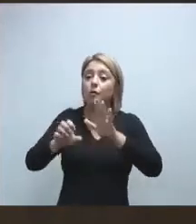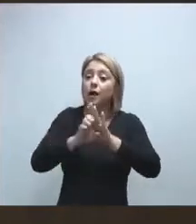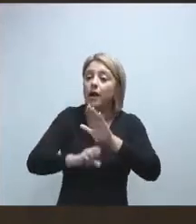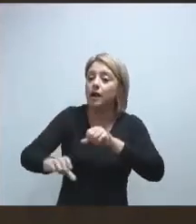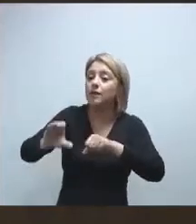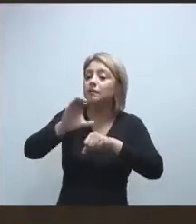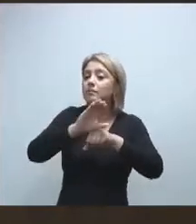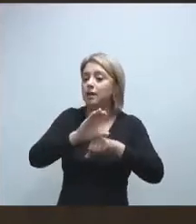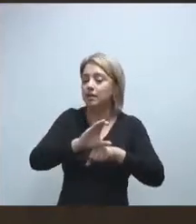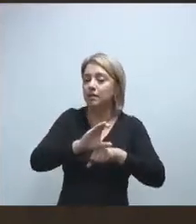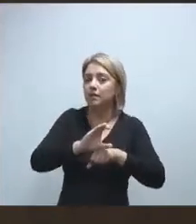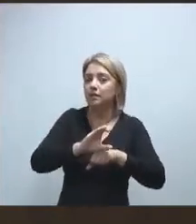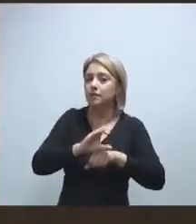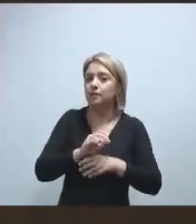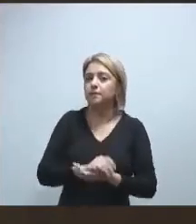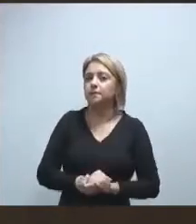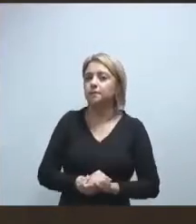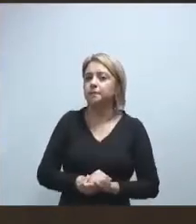à